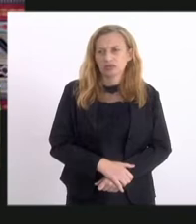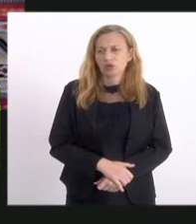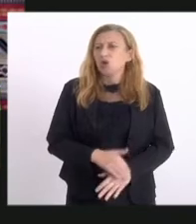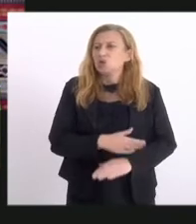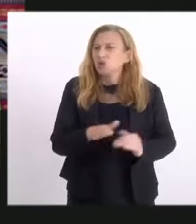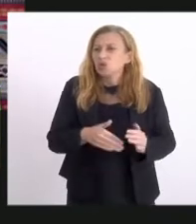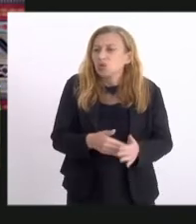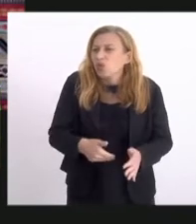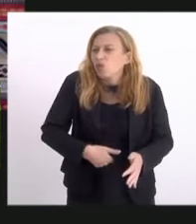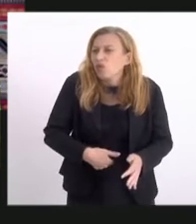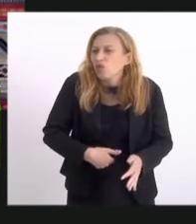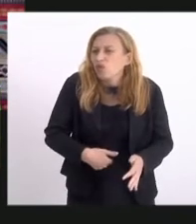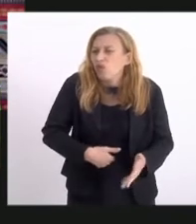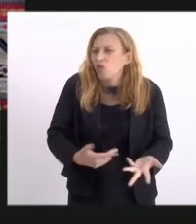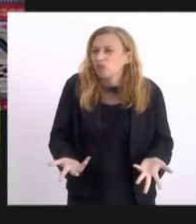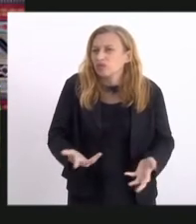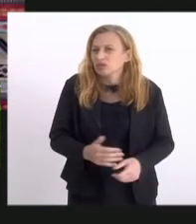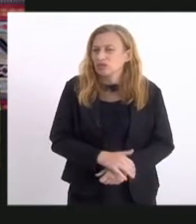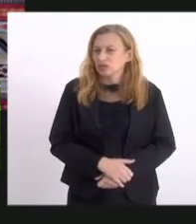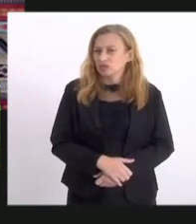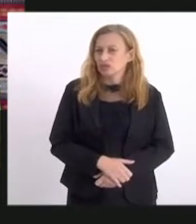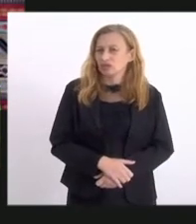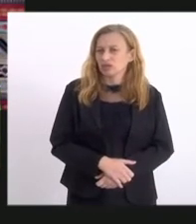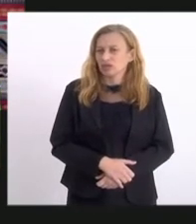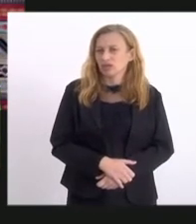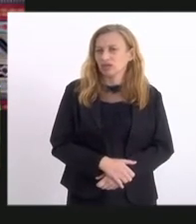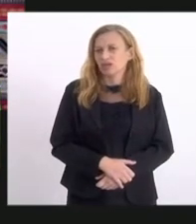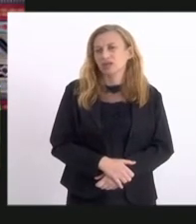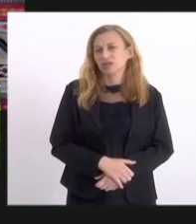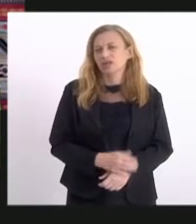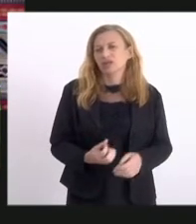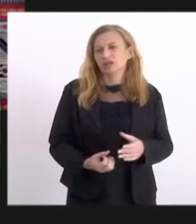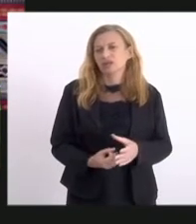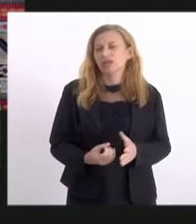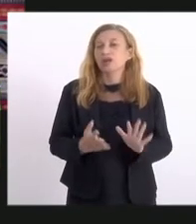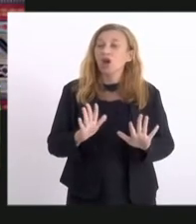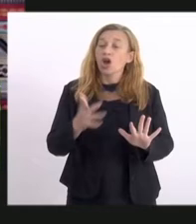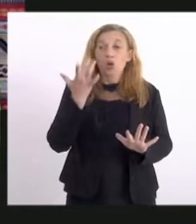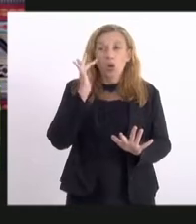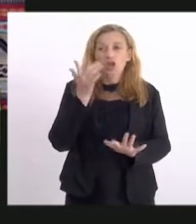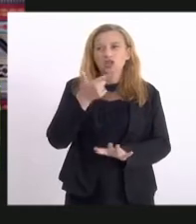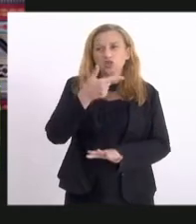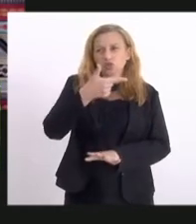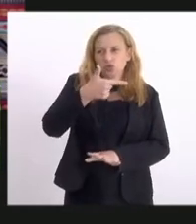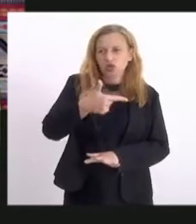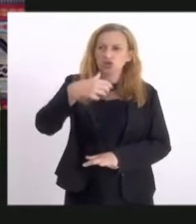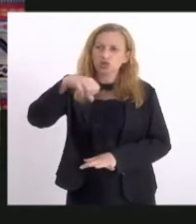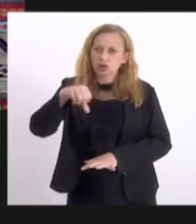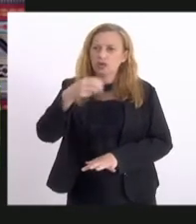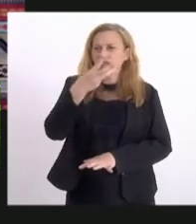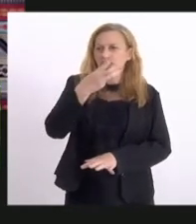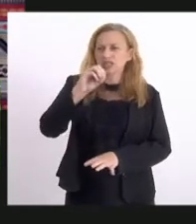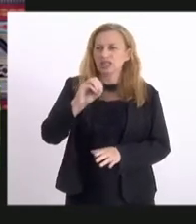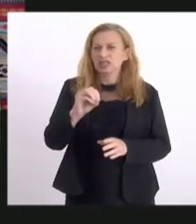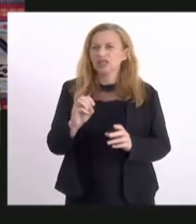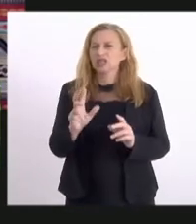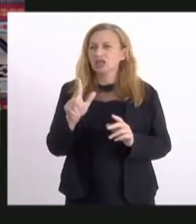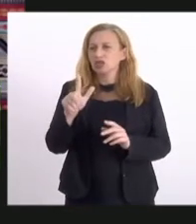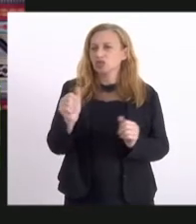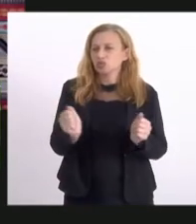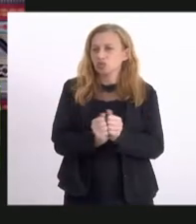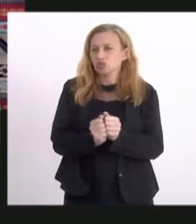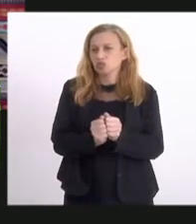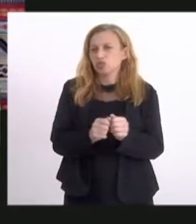Assembleia querer se meter à censura. Ô, Mico, eu acho que o 2930 tem que ter vista conjunta.